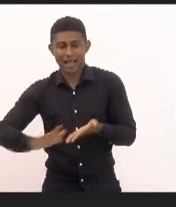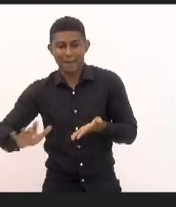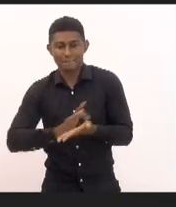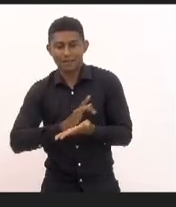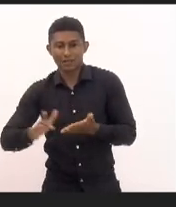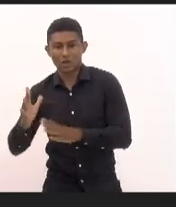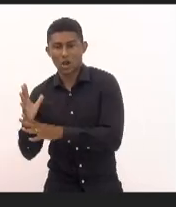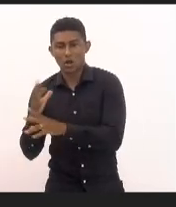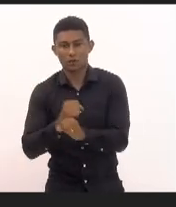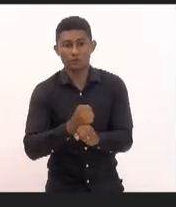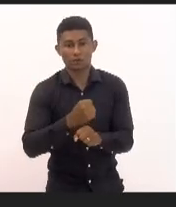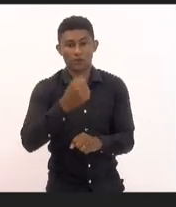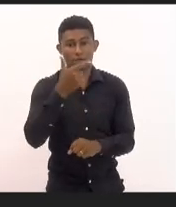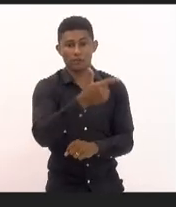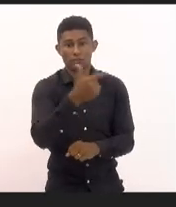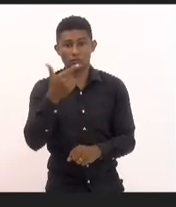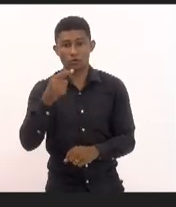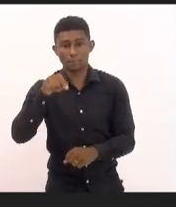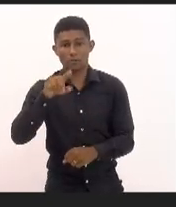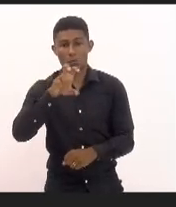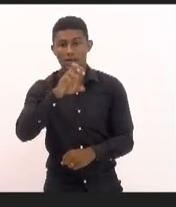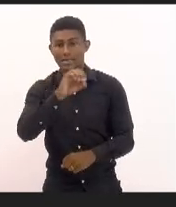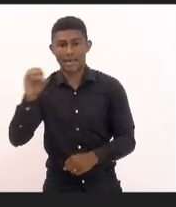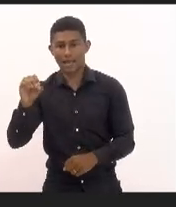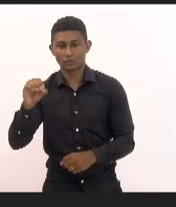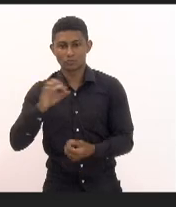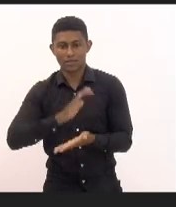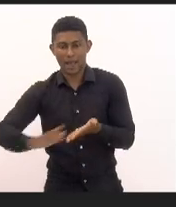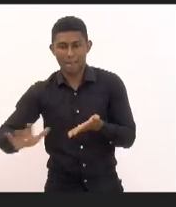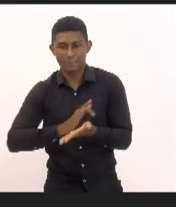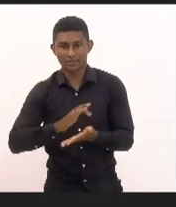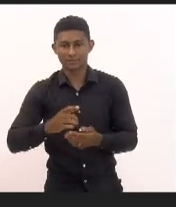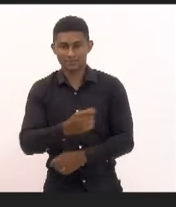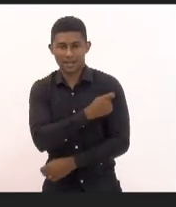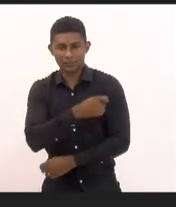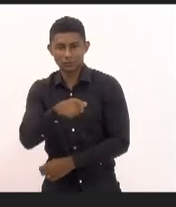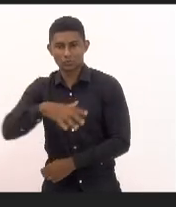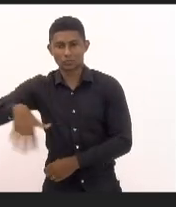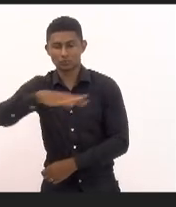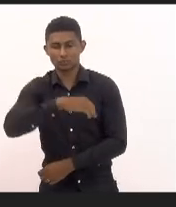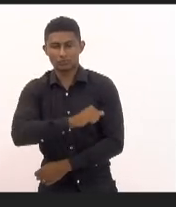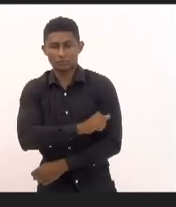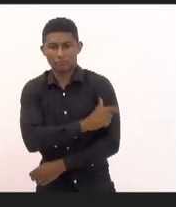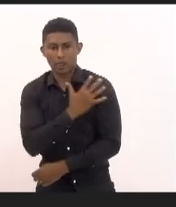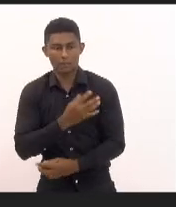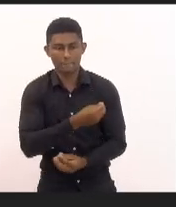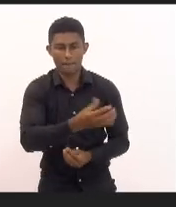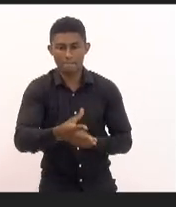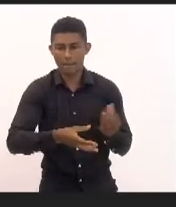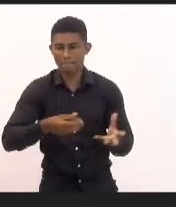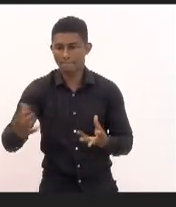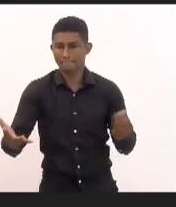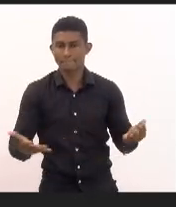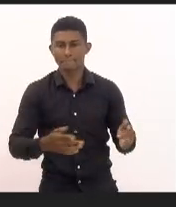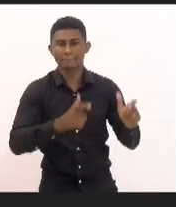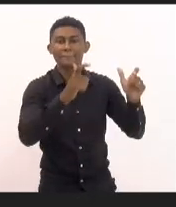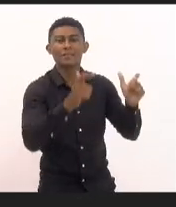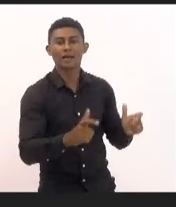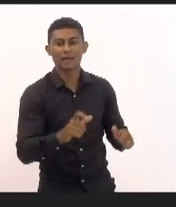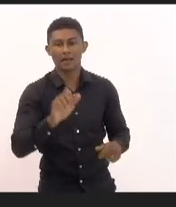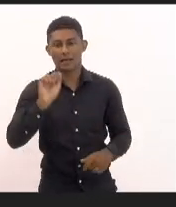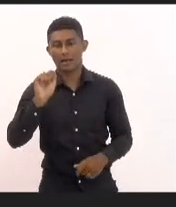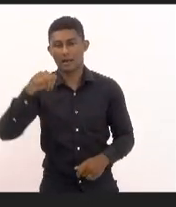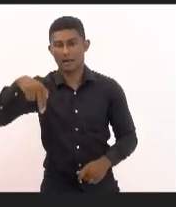22.500 tablets aos alunos do ensino fundamental no município de Angra dos Reis.